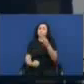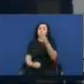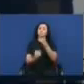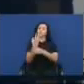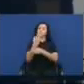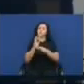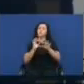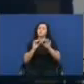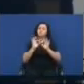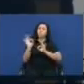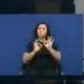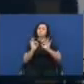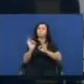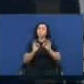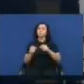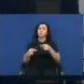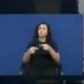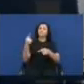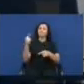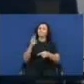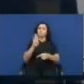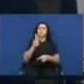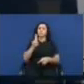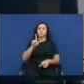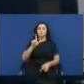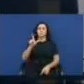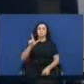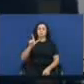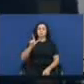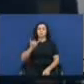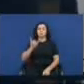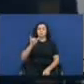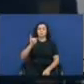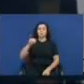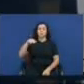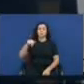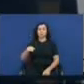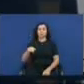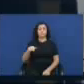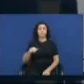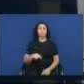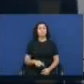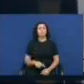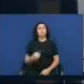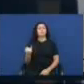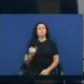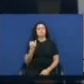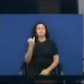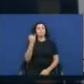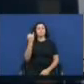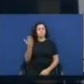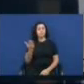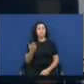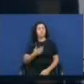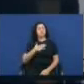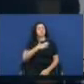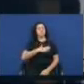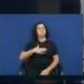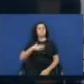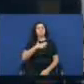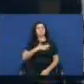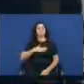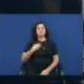de uma campanha contra o bullying. Realmente muito prazer em ser madrinha de você,